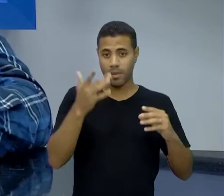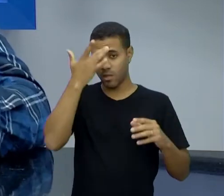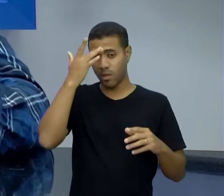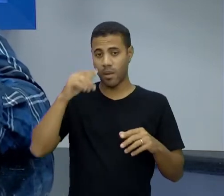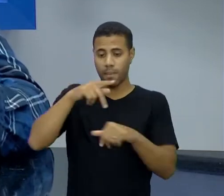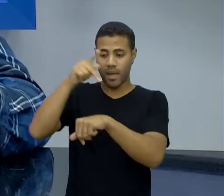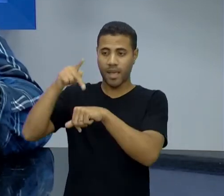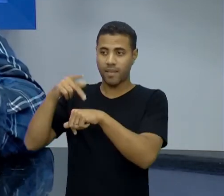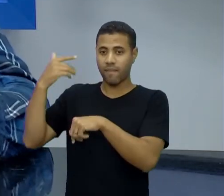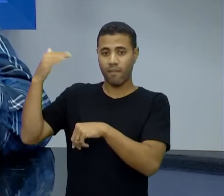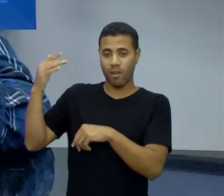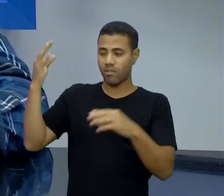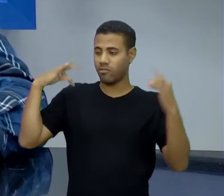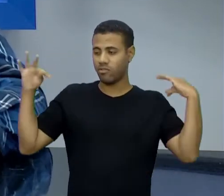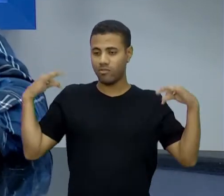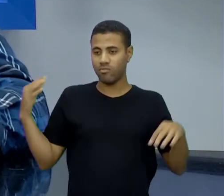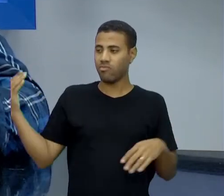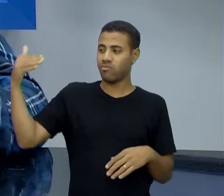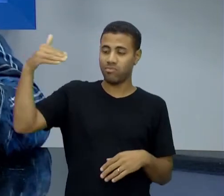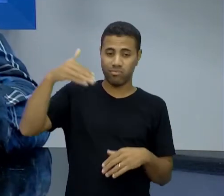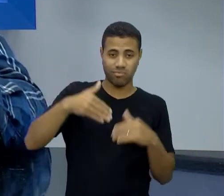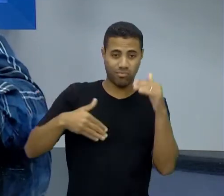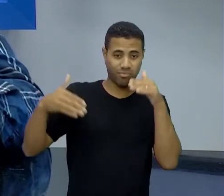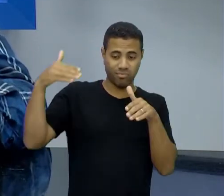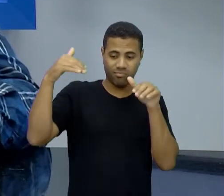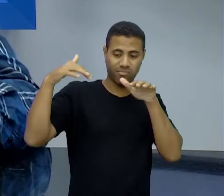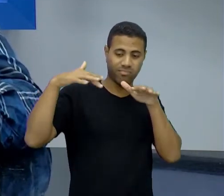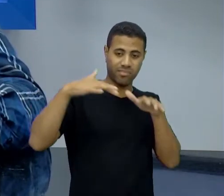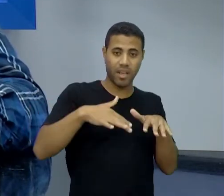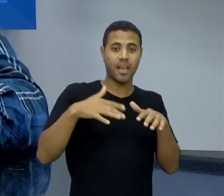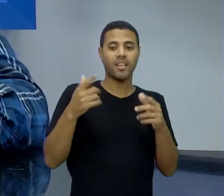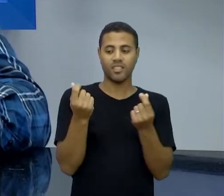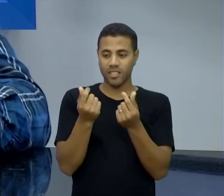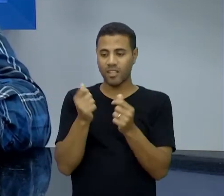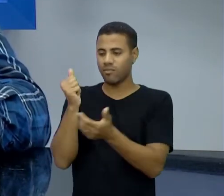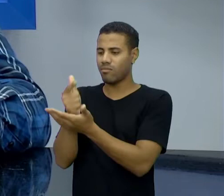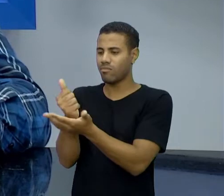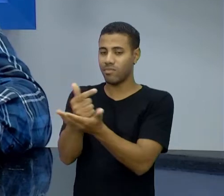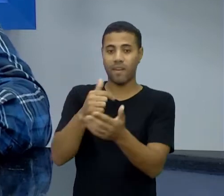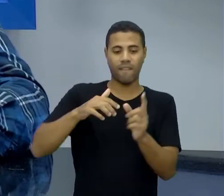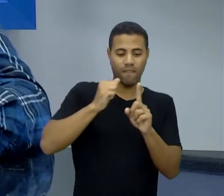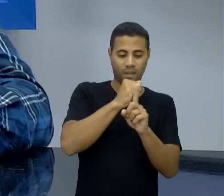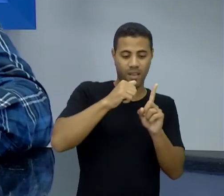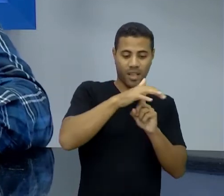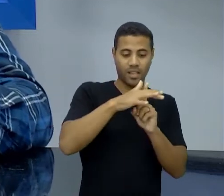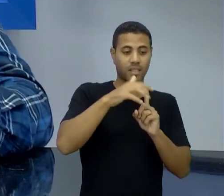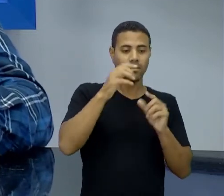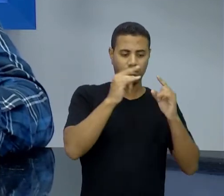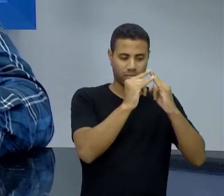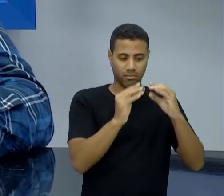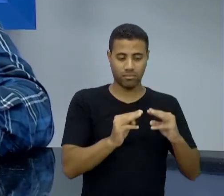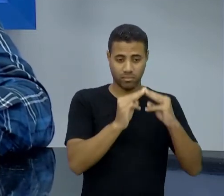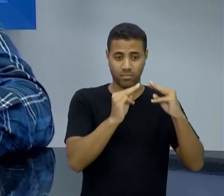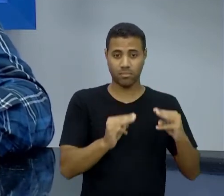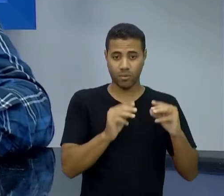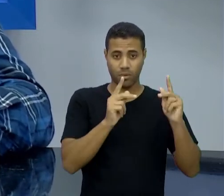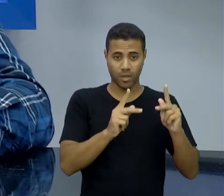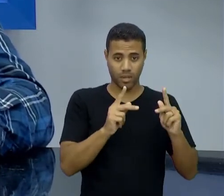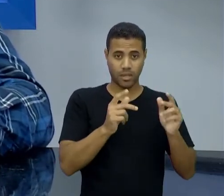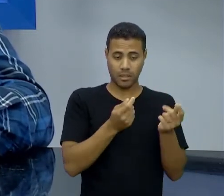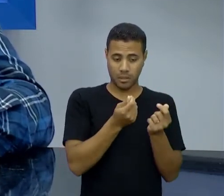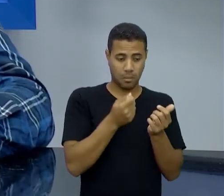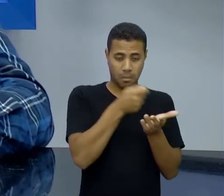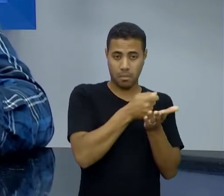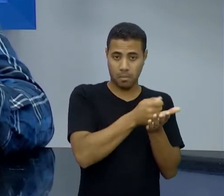turistas e turistas trazem dinheiro. Então, o objetivo do museu não é trazer lucro para ele